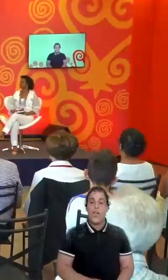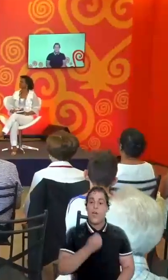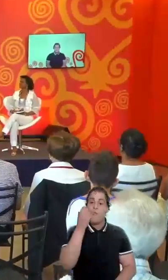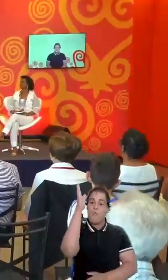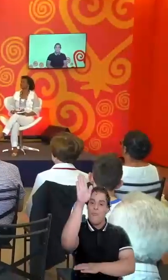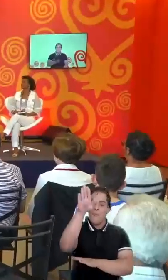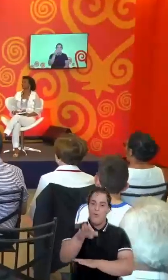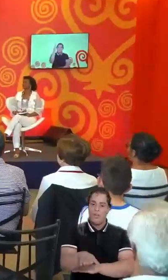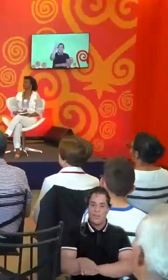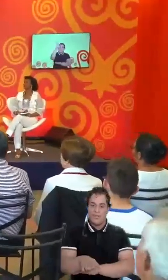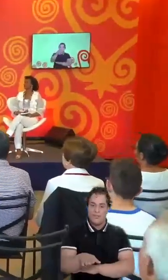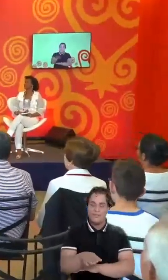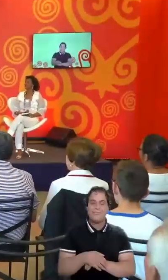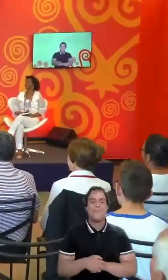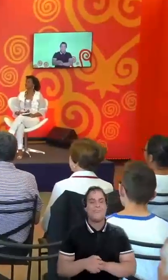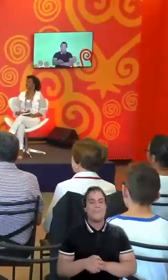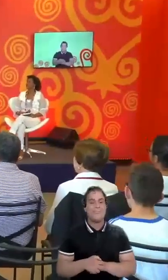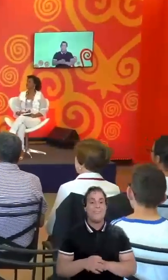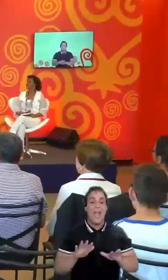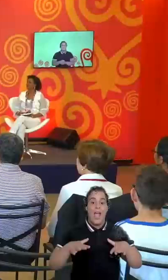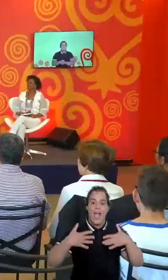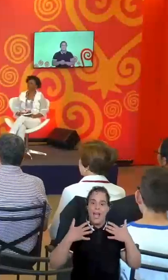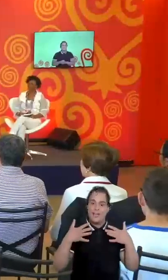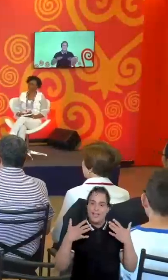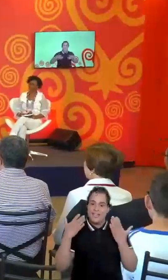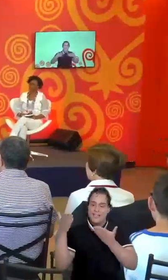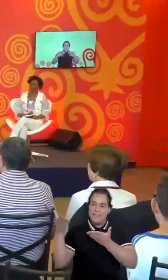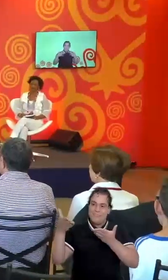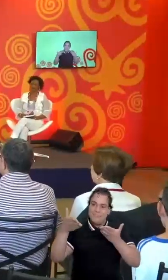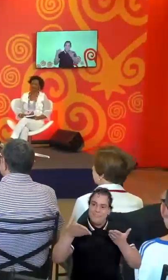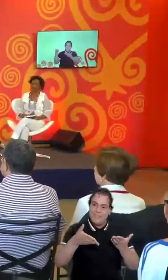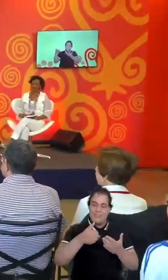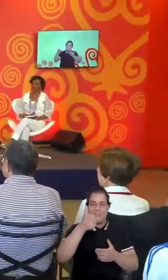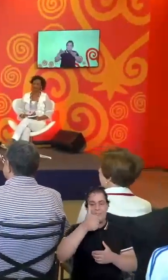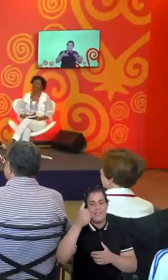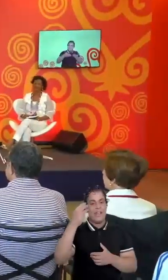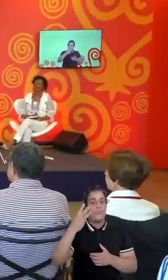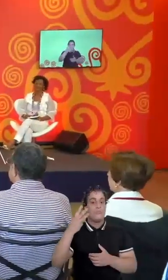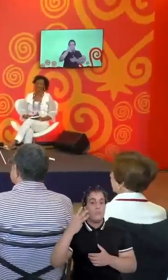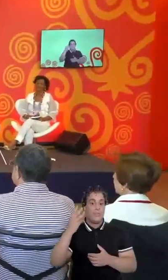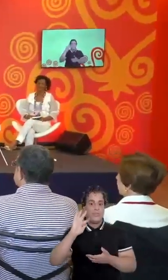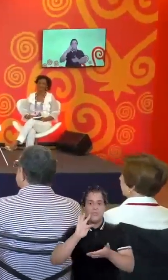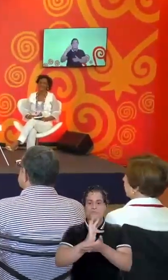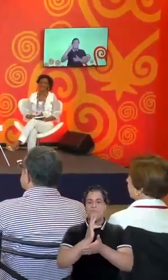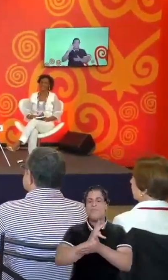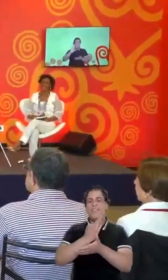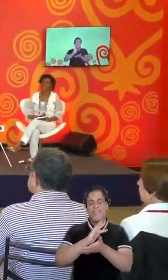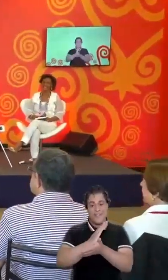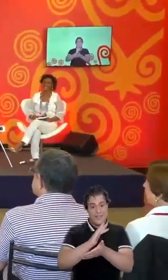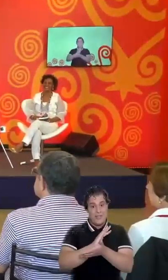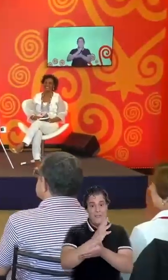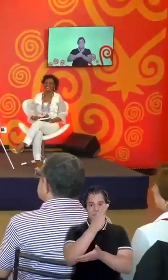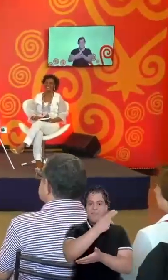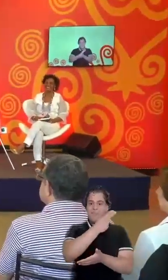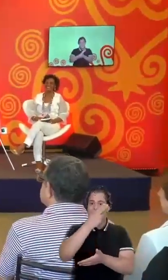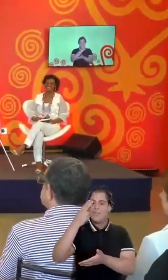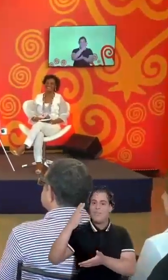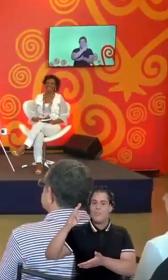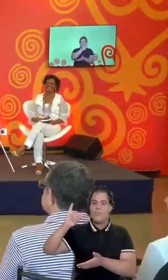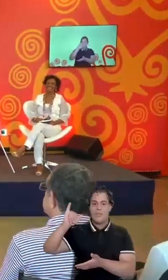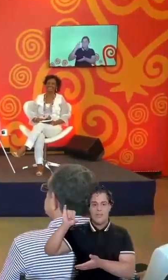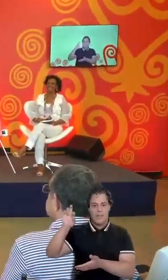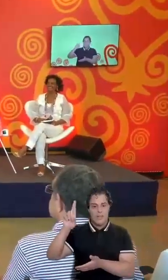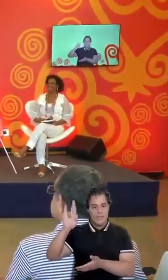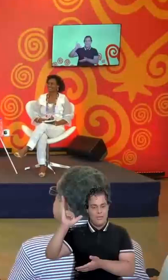Poesia, o ouro da literatura. A roda de conversa acontece em uma sala grande. Ao fundo foi montado o palco. No chão foi